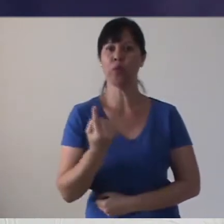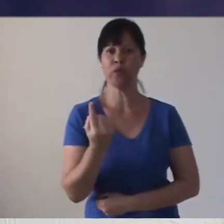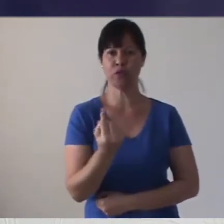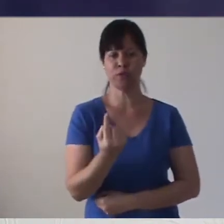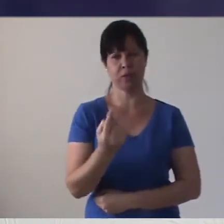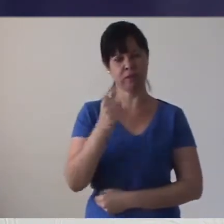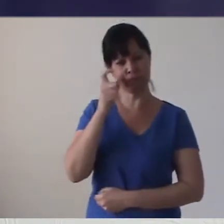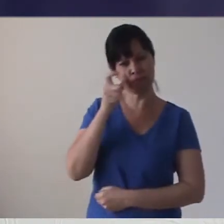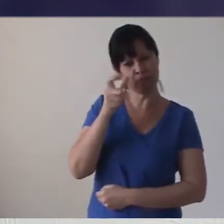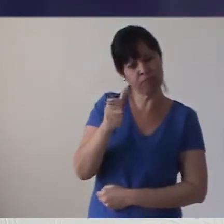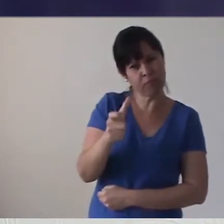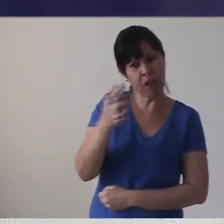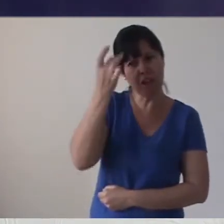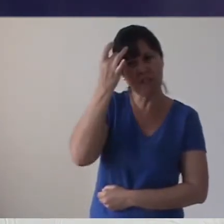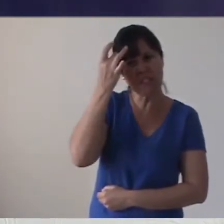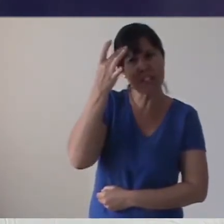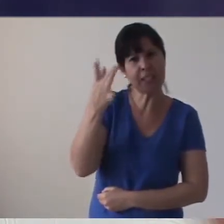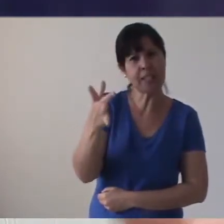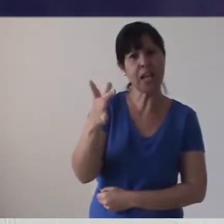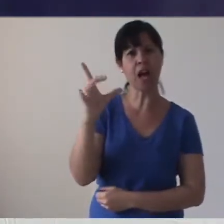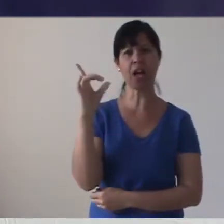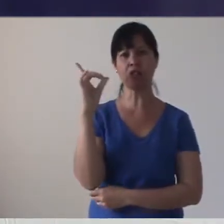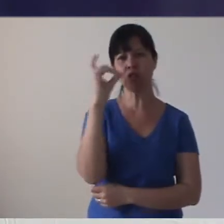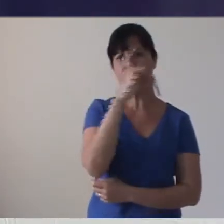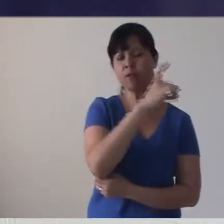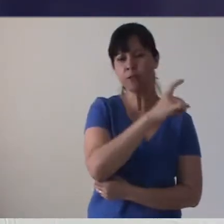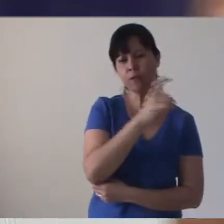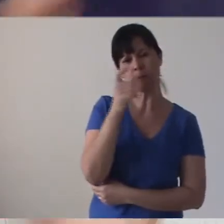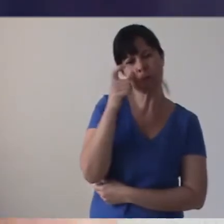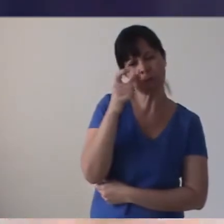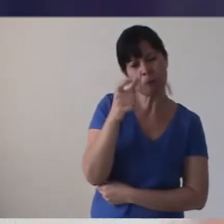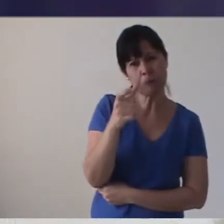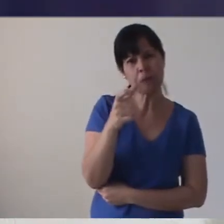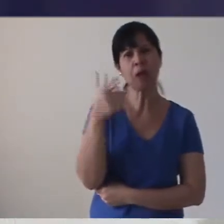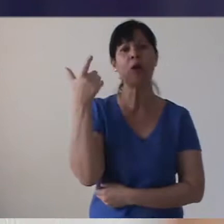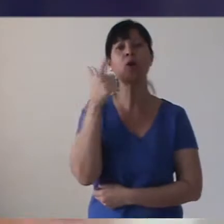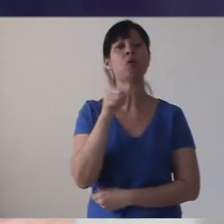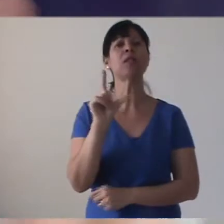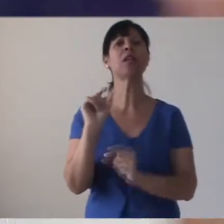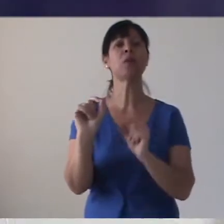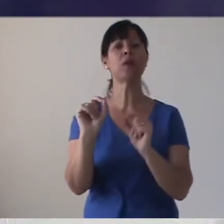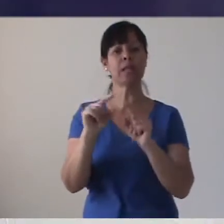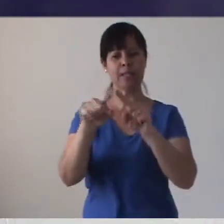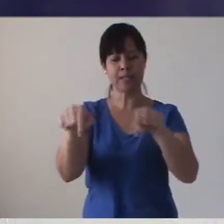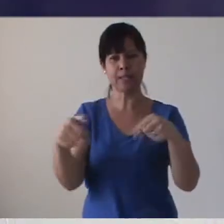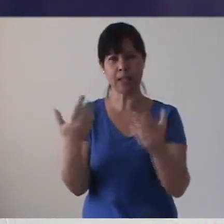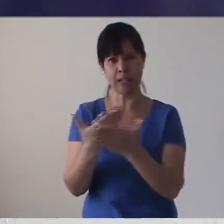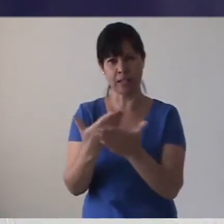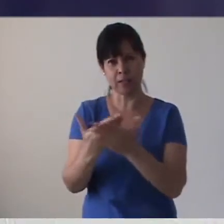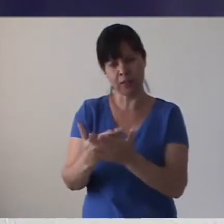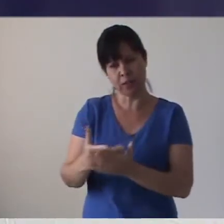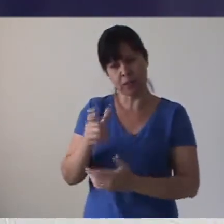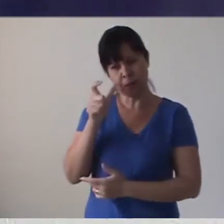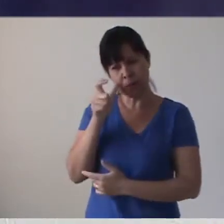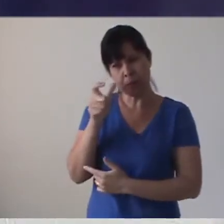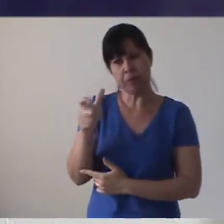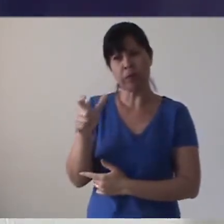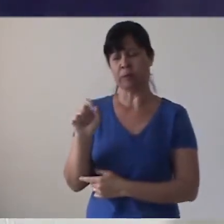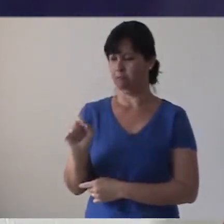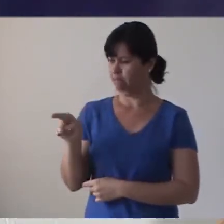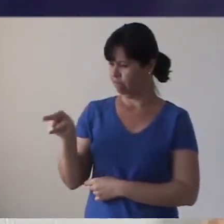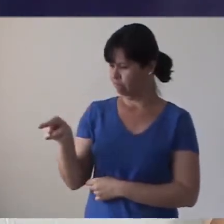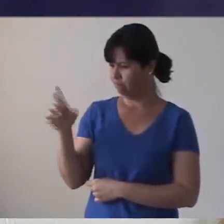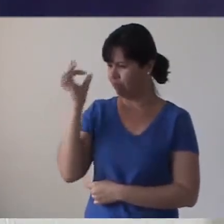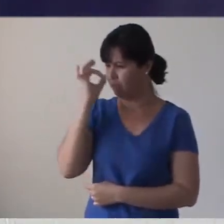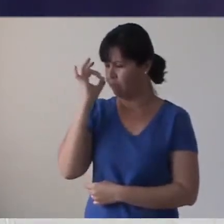suas facilidades, né? Ele consegue fazer um jogo na sala onde quem tem mais